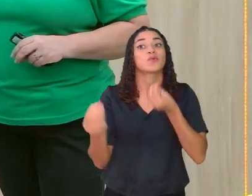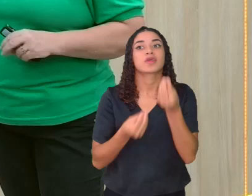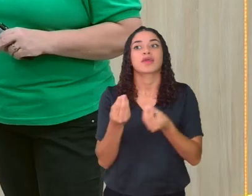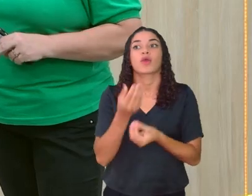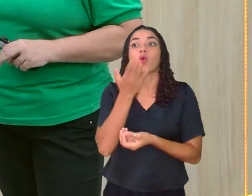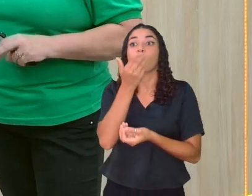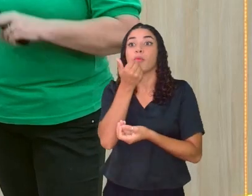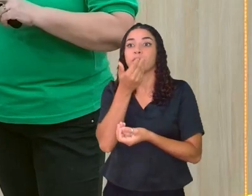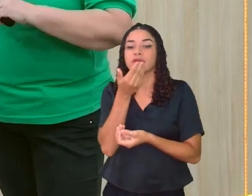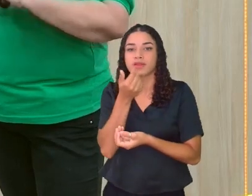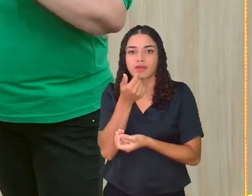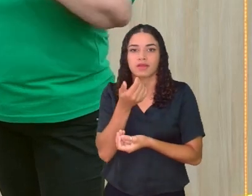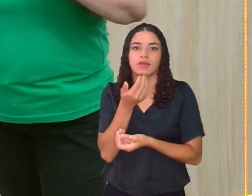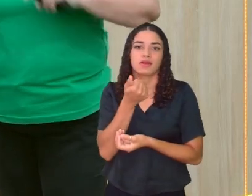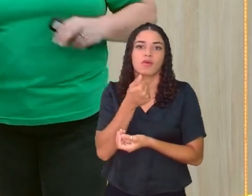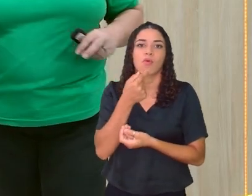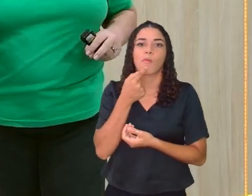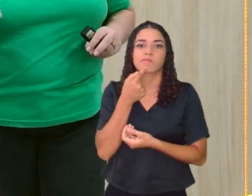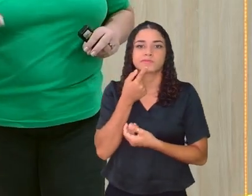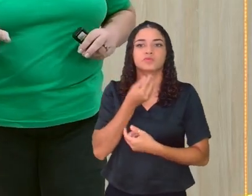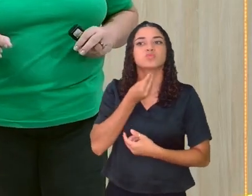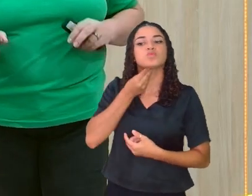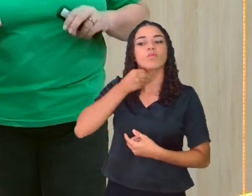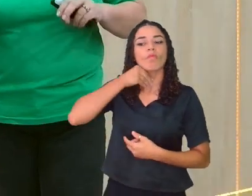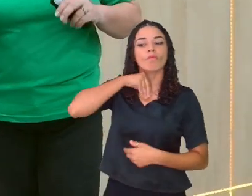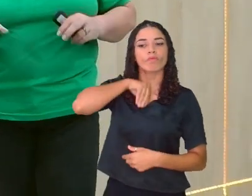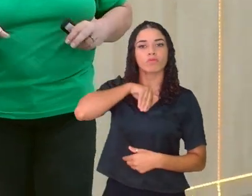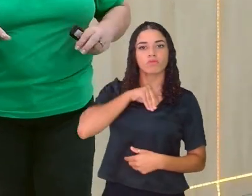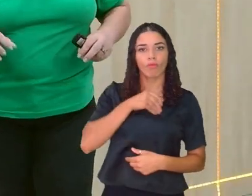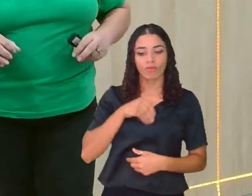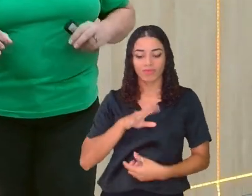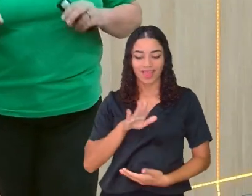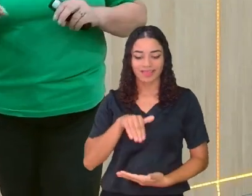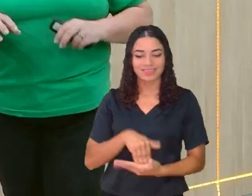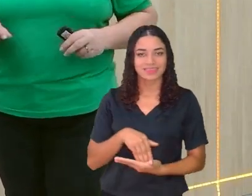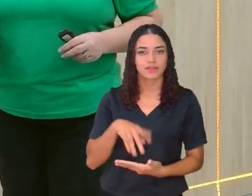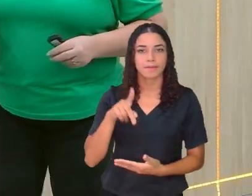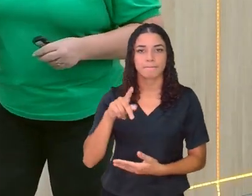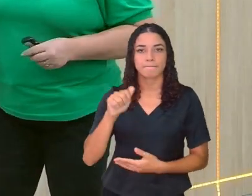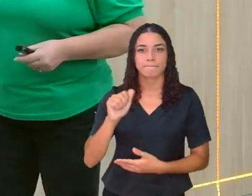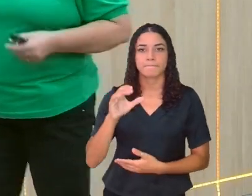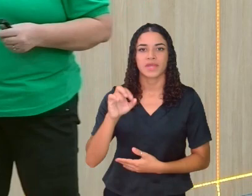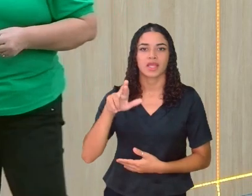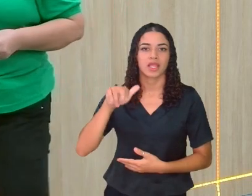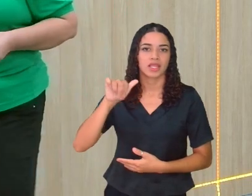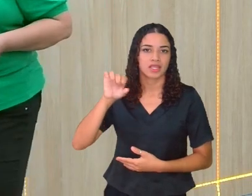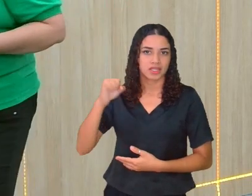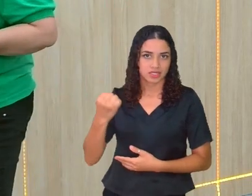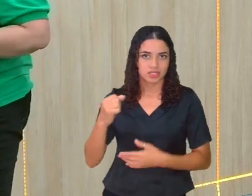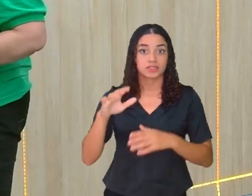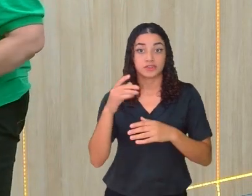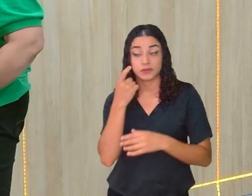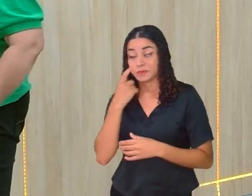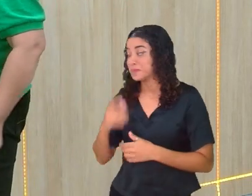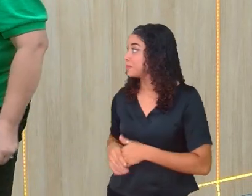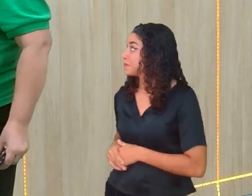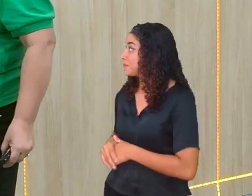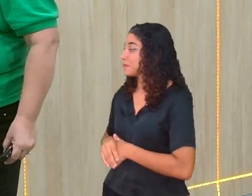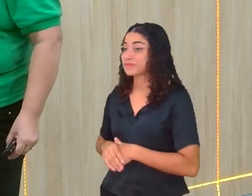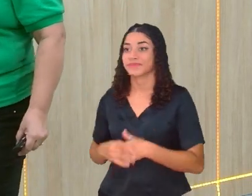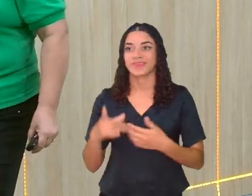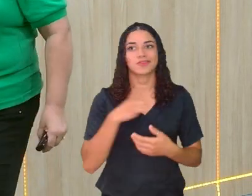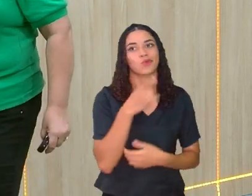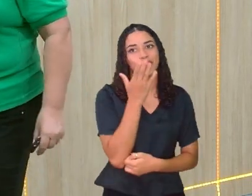até realmente, né, essa função aí desse pâncreas, ajudando a gente em relação a isso. Então aqui, ó,